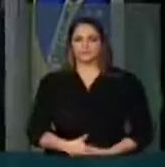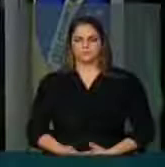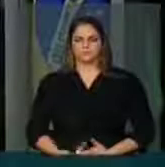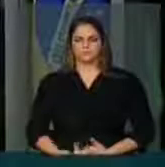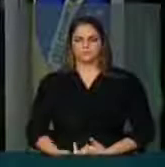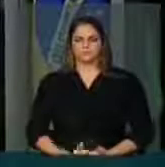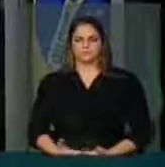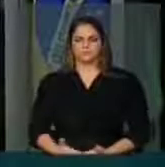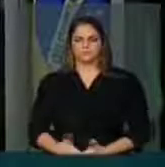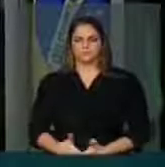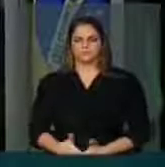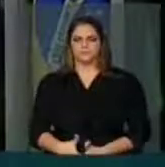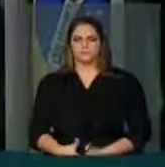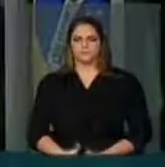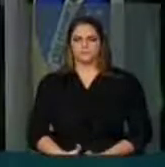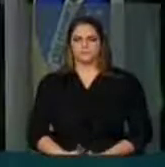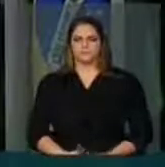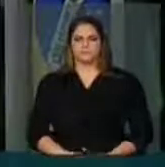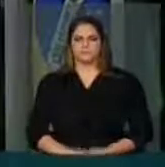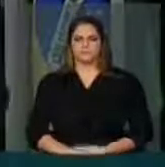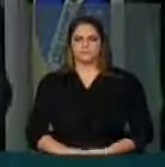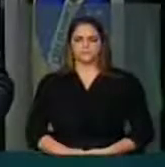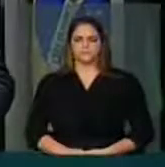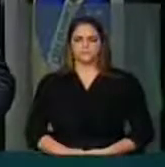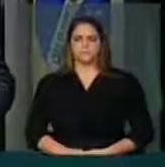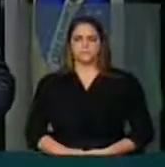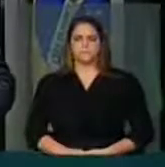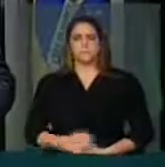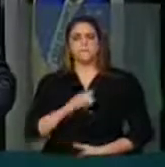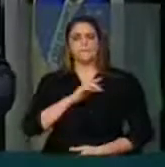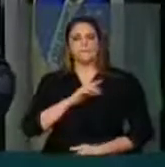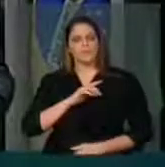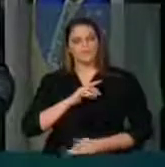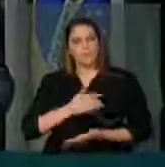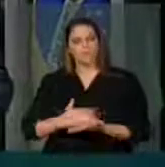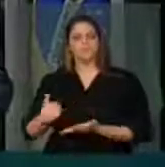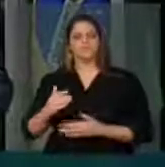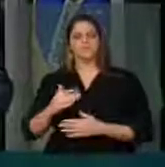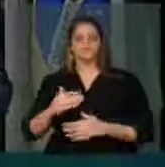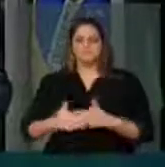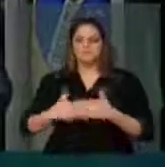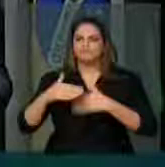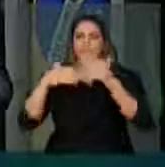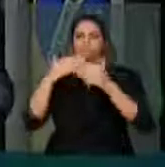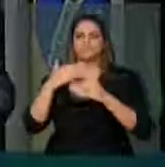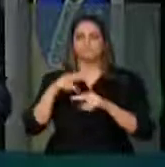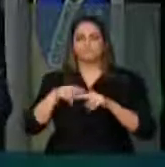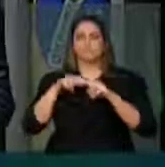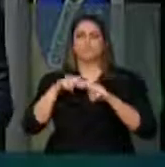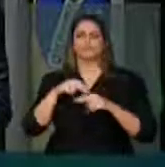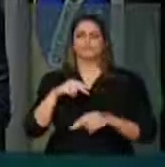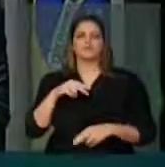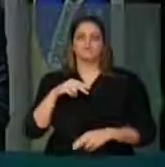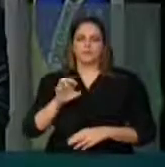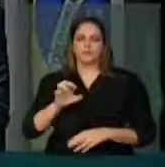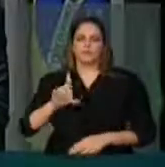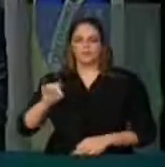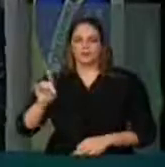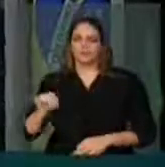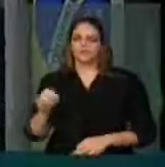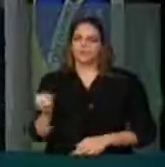e, para concluir, senhor presidente, a partir da experiência que Eduardo implantou,